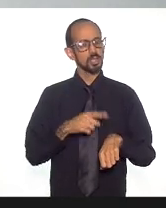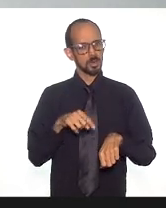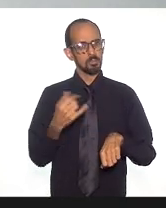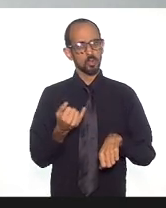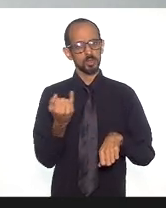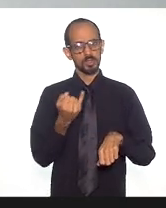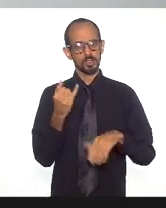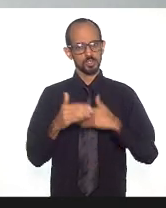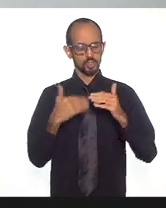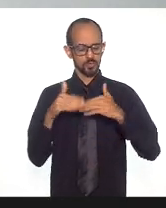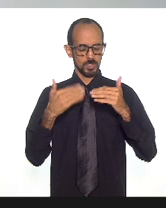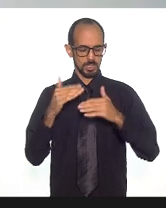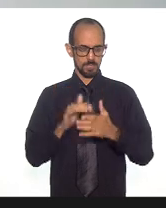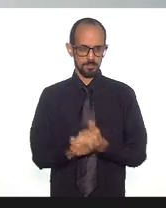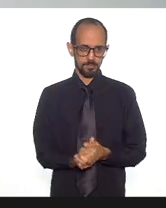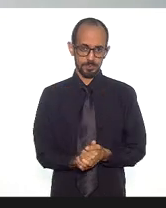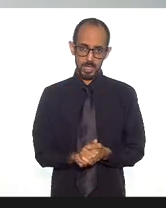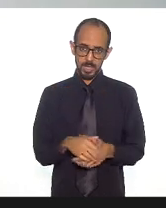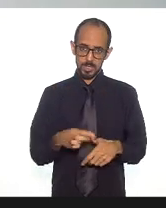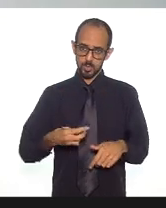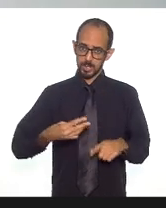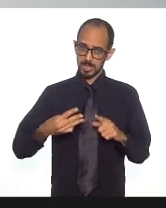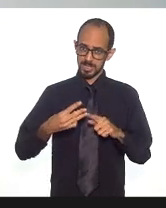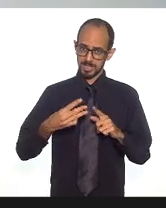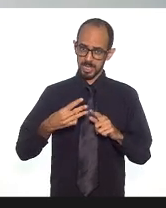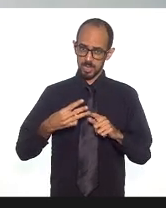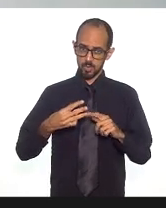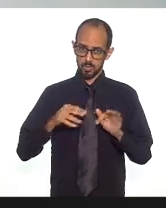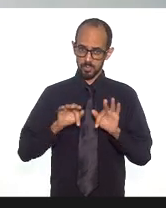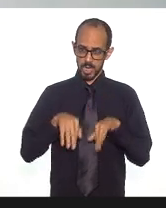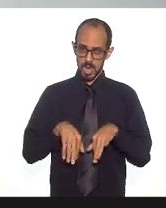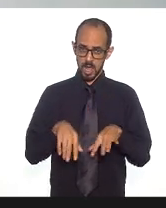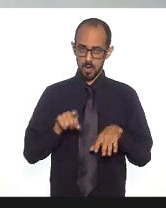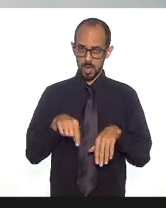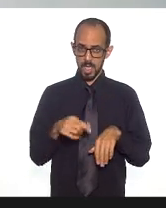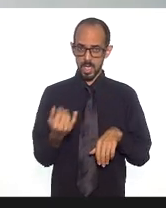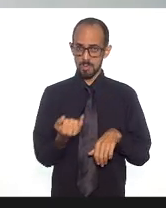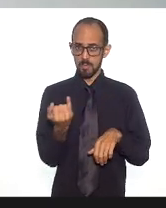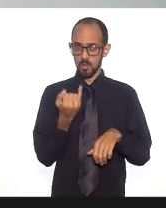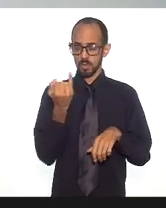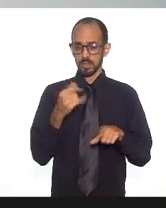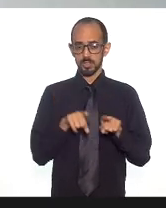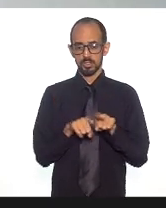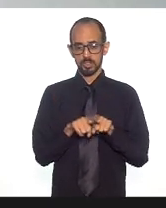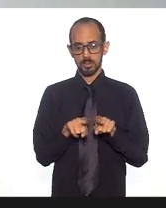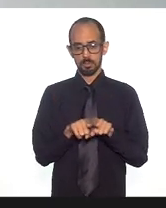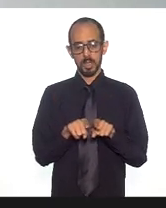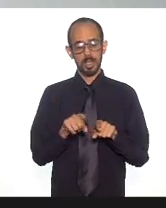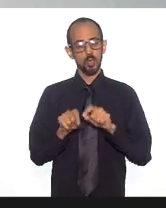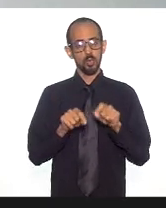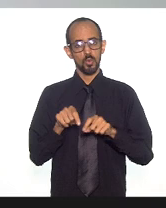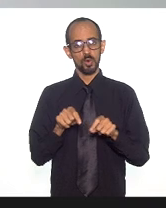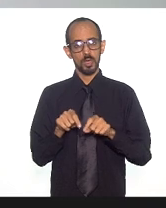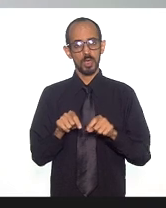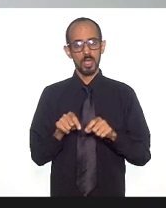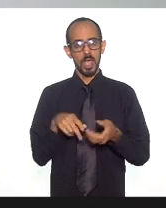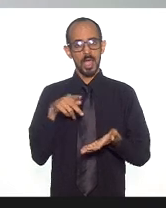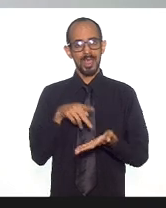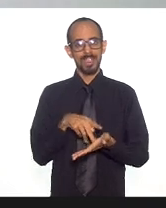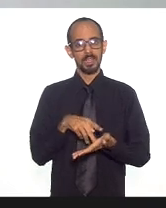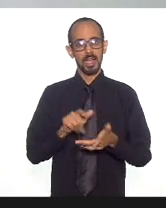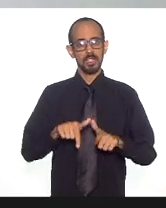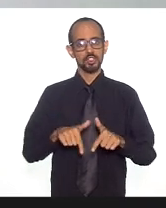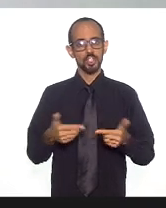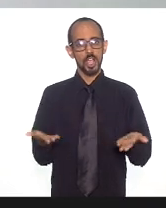avançar. E, por fim, né, tem questões que são importantes da realidade atual e concreta